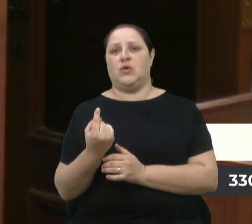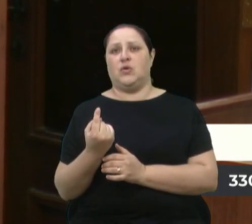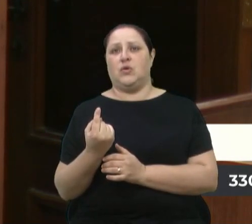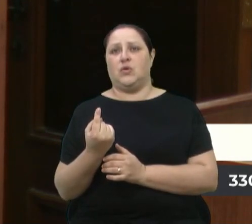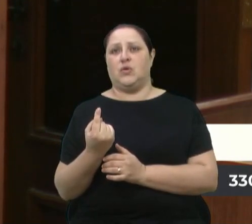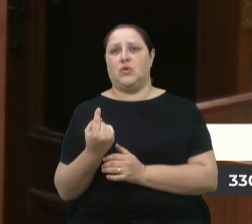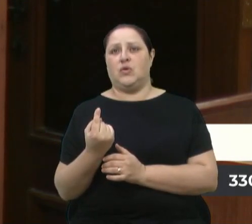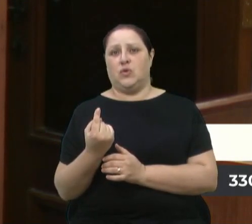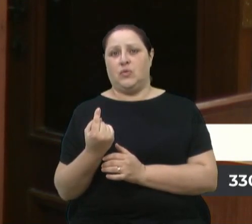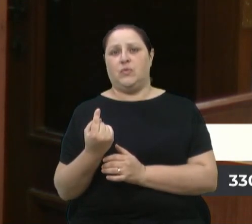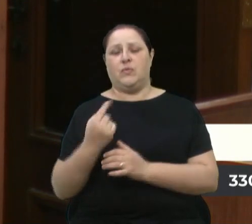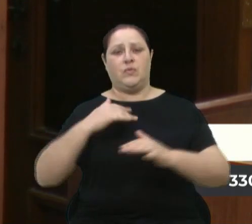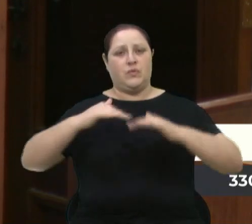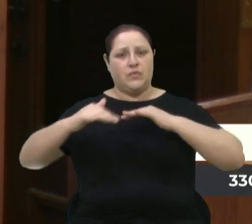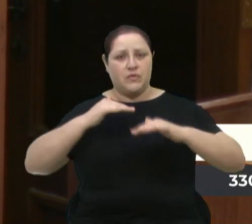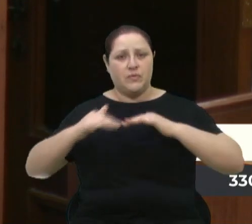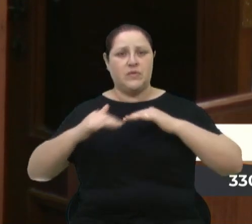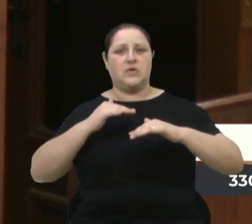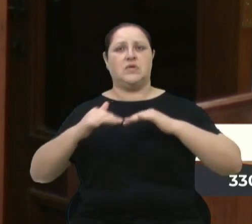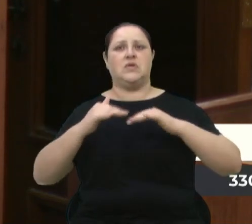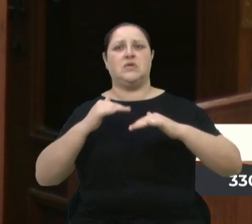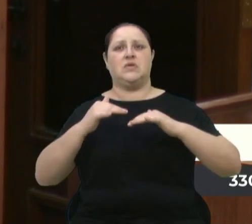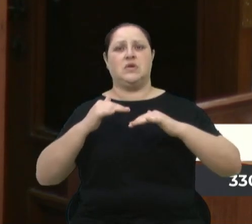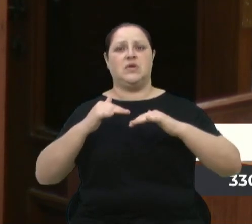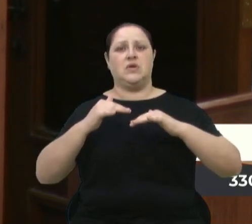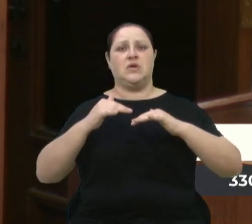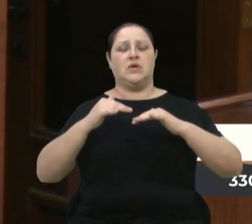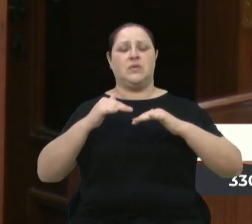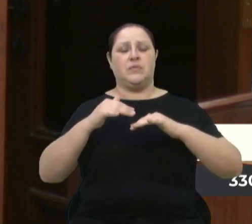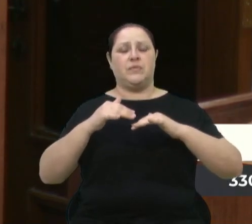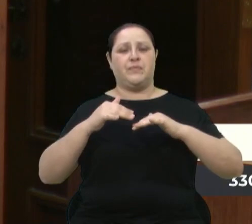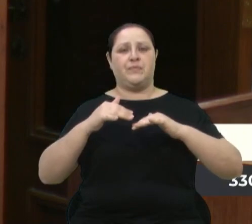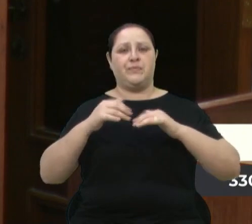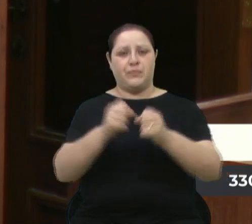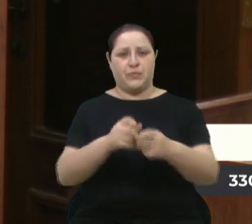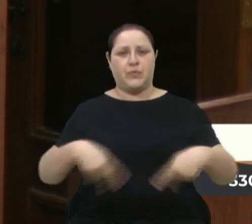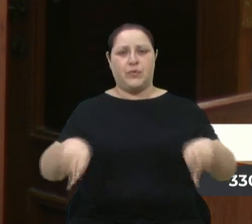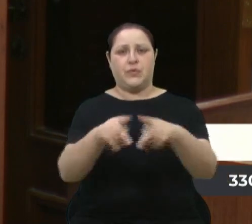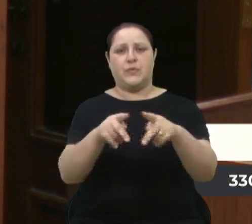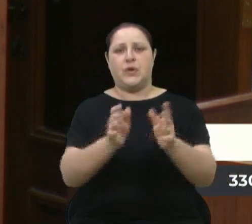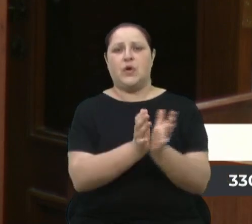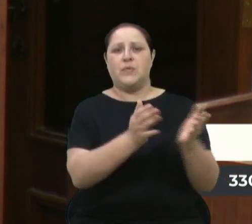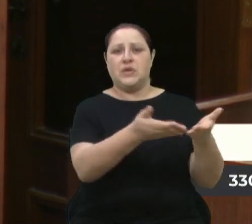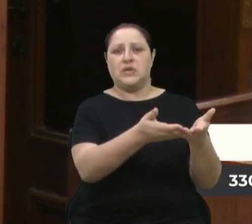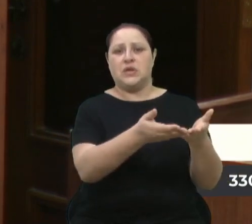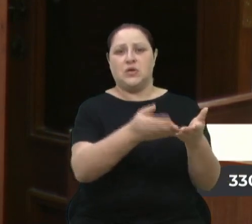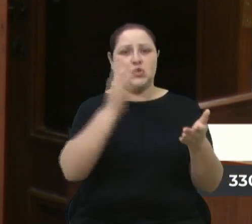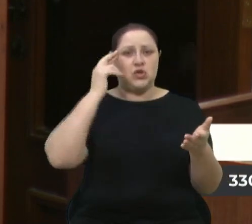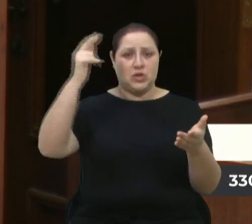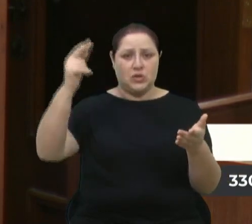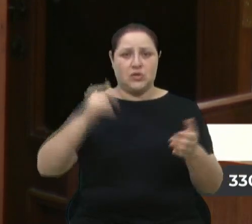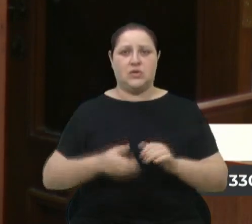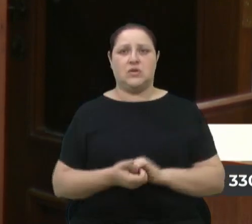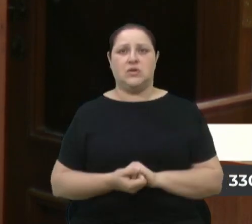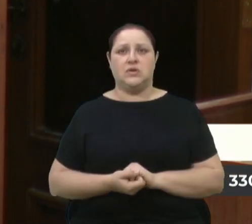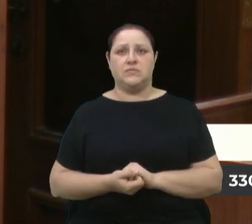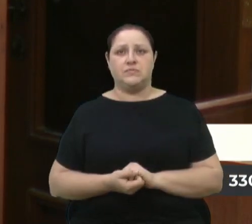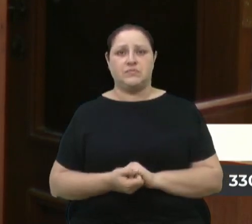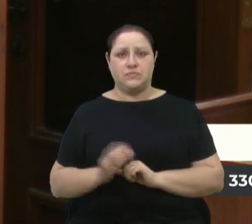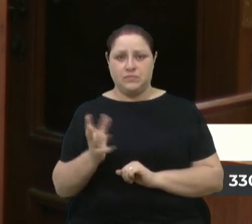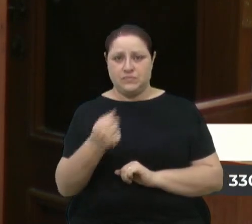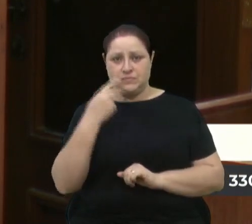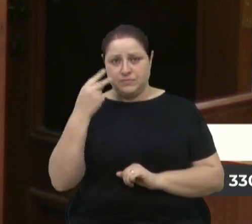uma manifestação pública da comissão de diretores. Caros